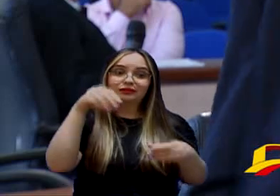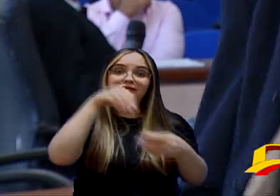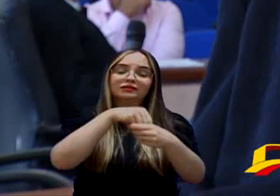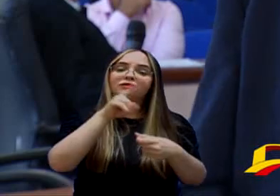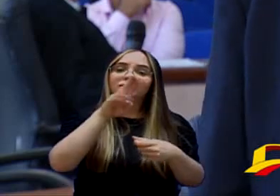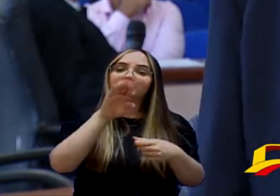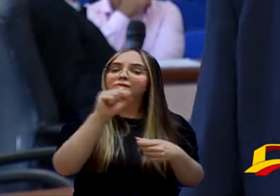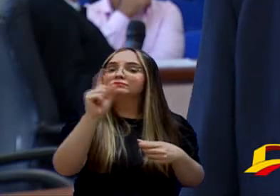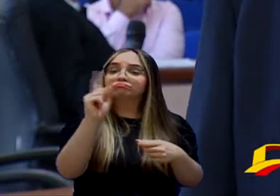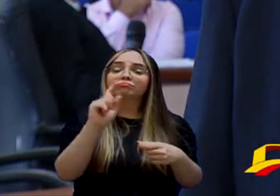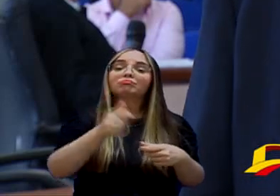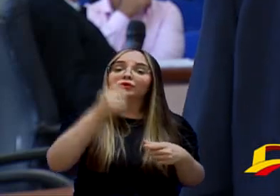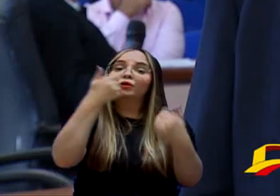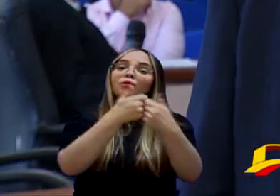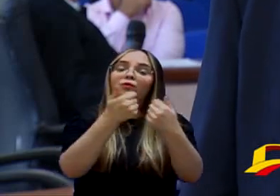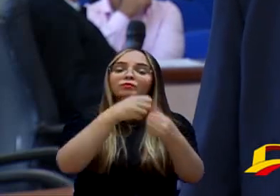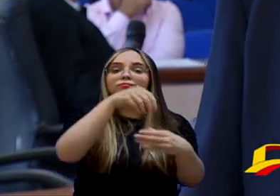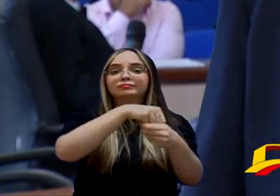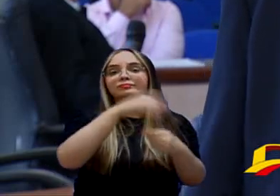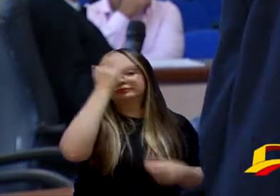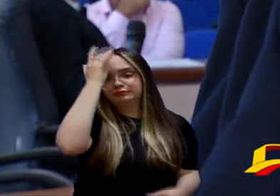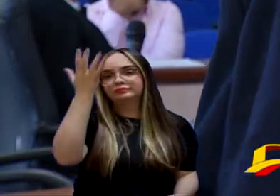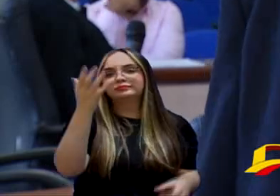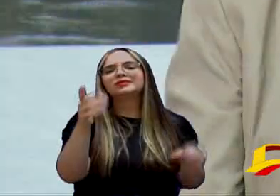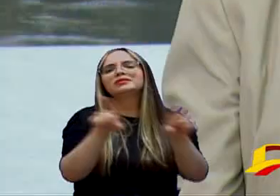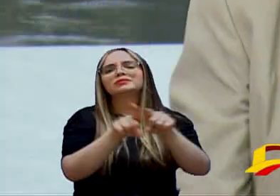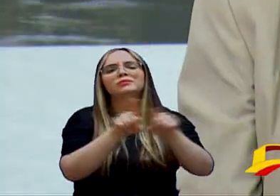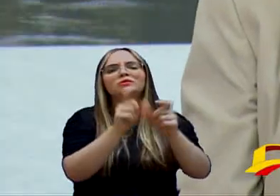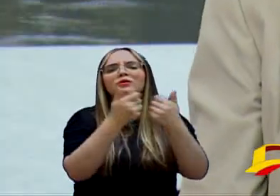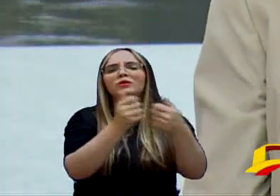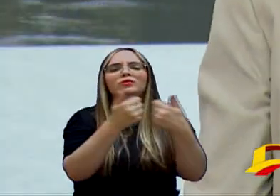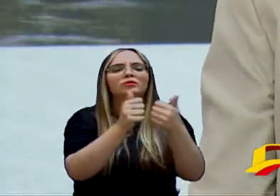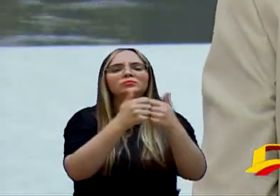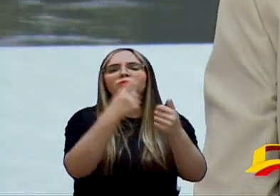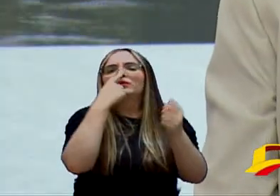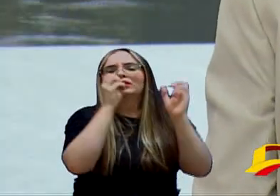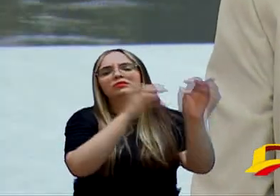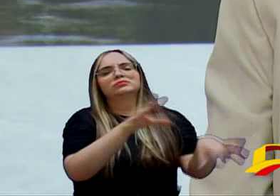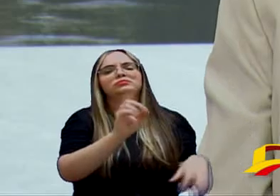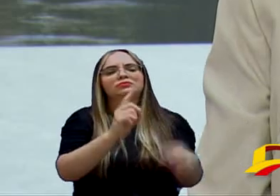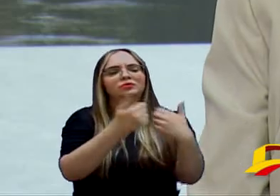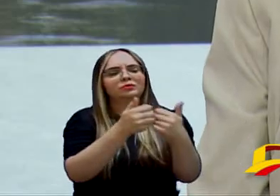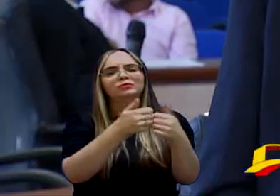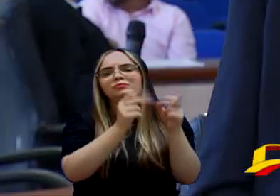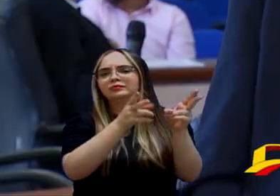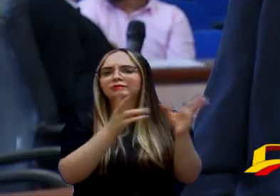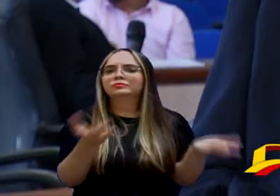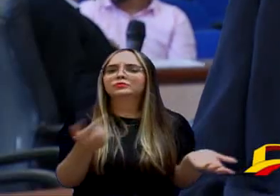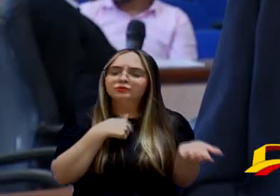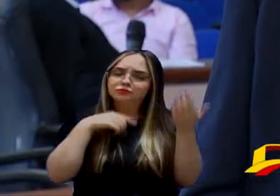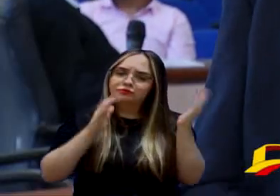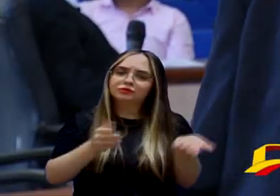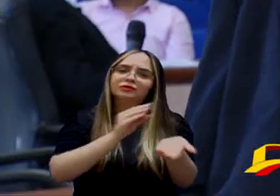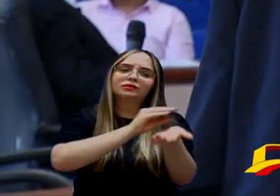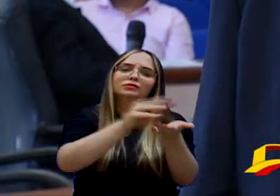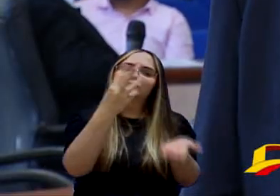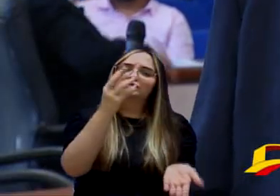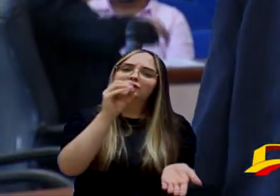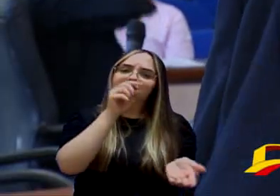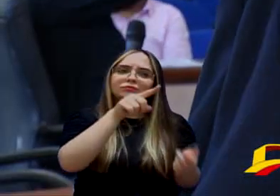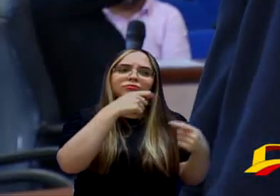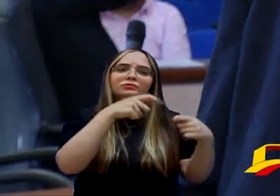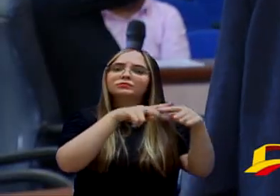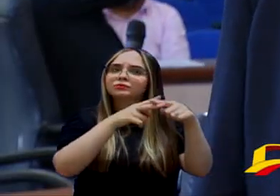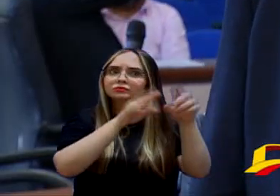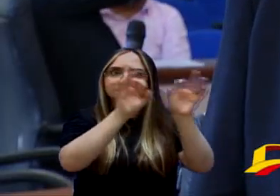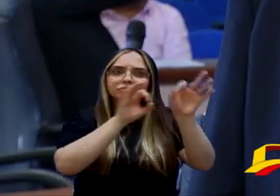ônibus da mulher e da Criança e para quem não vira sucata né Já mandei também os 30 mil de emenda para manutenção